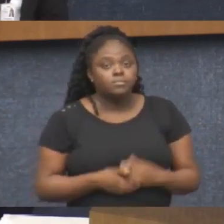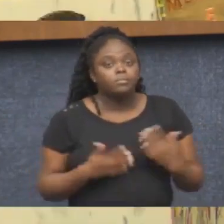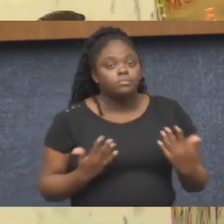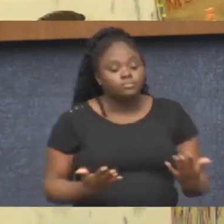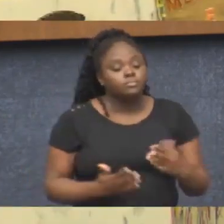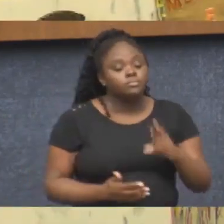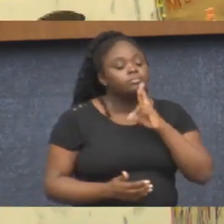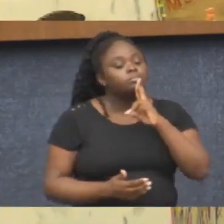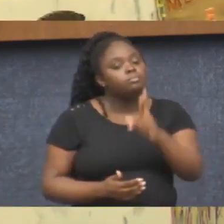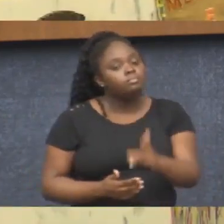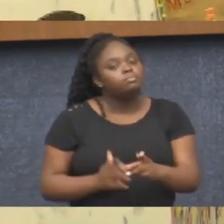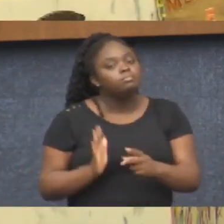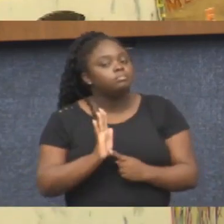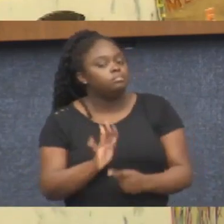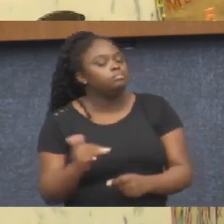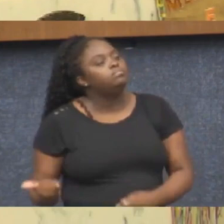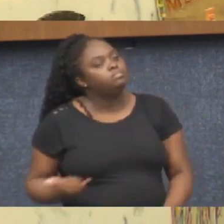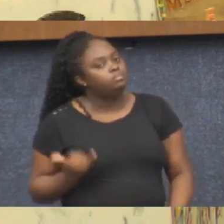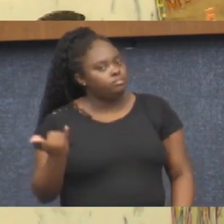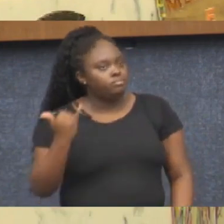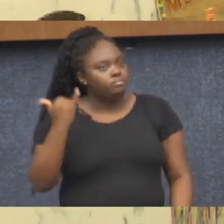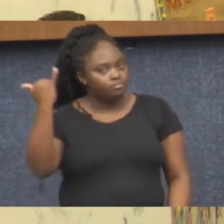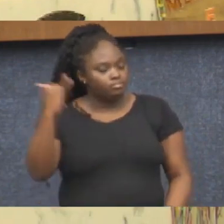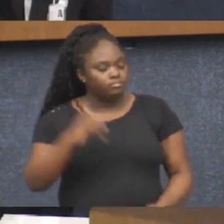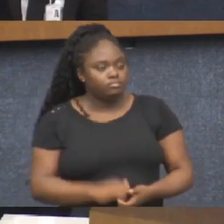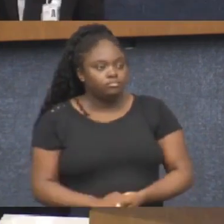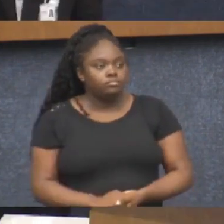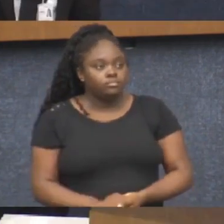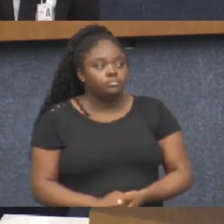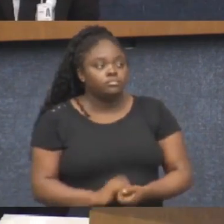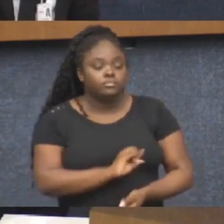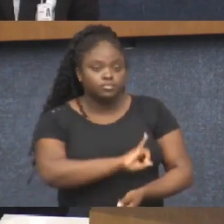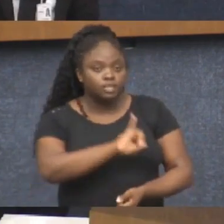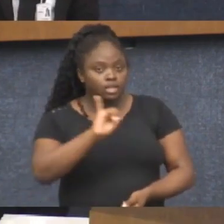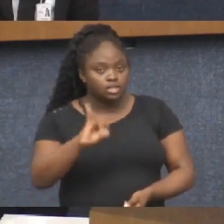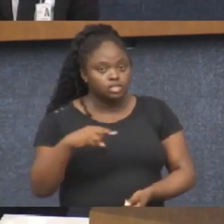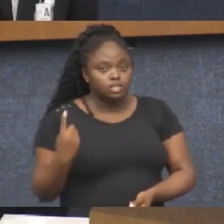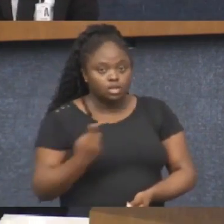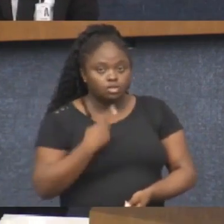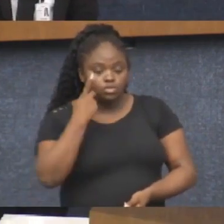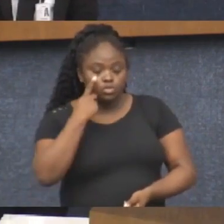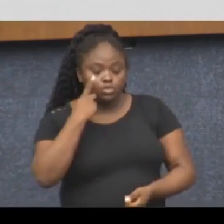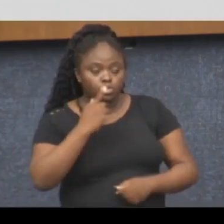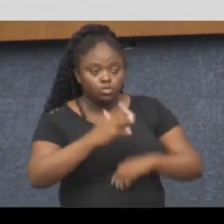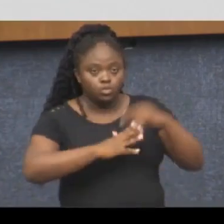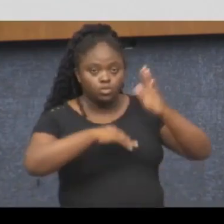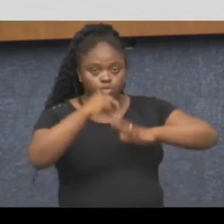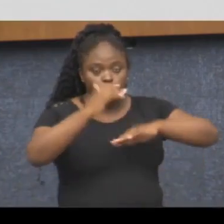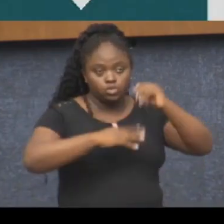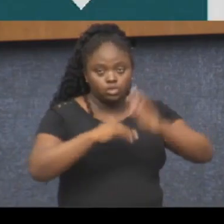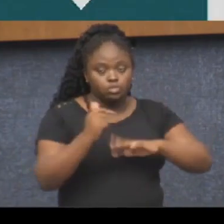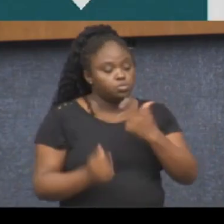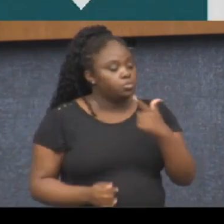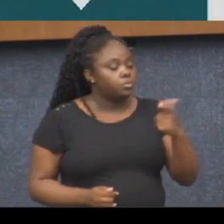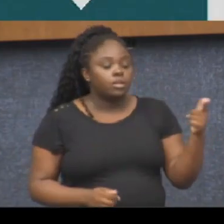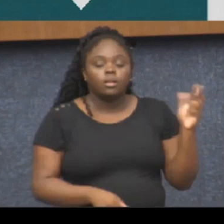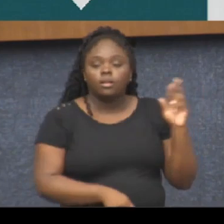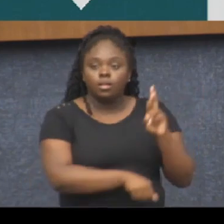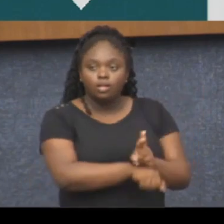esse resultado se mostra relevante. Se a gente olhar para os profissionais sem